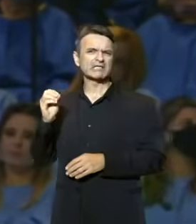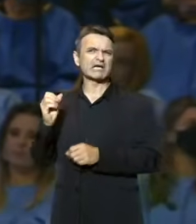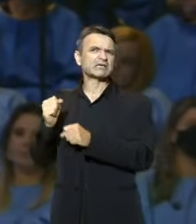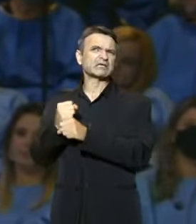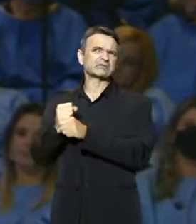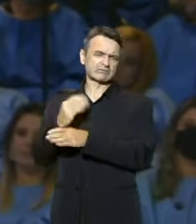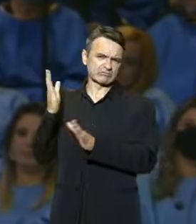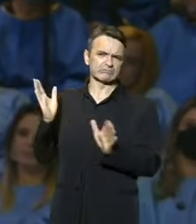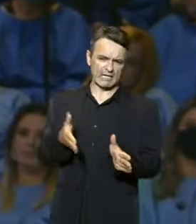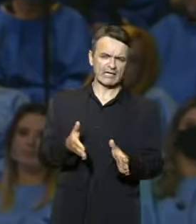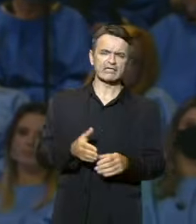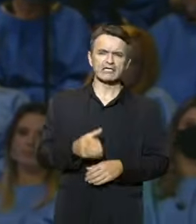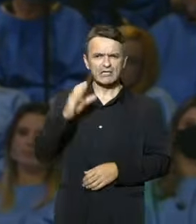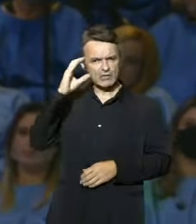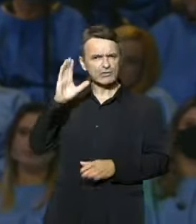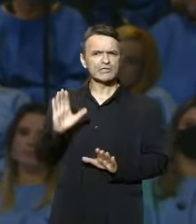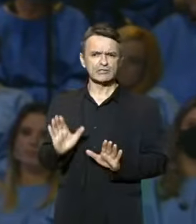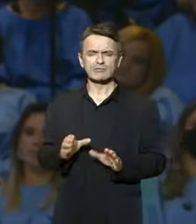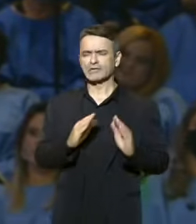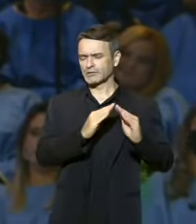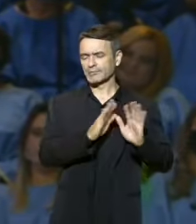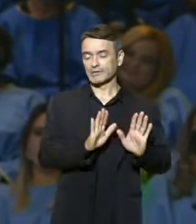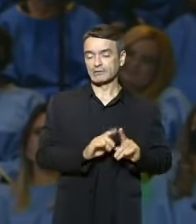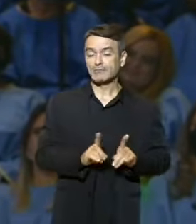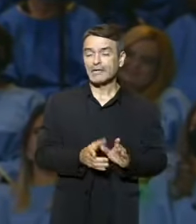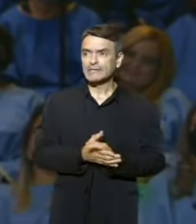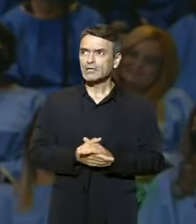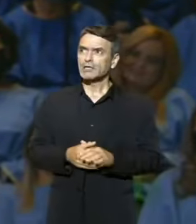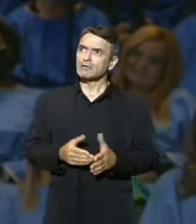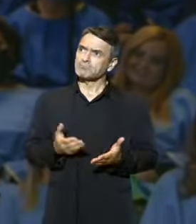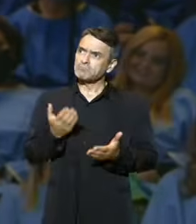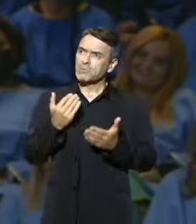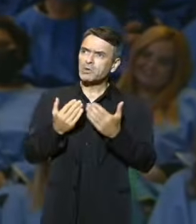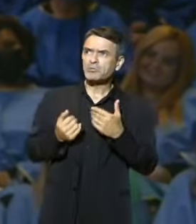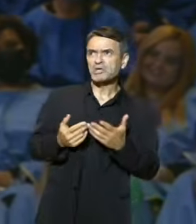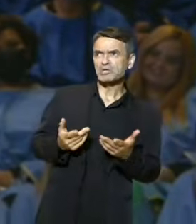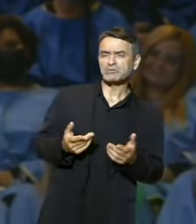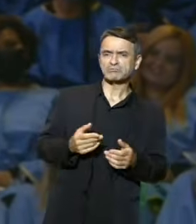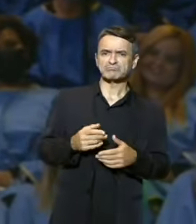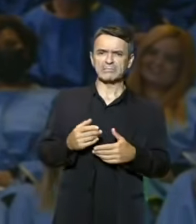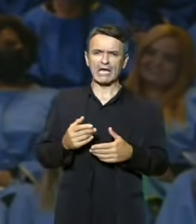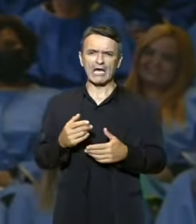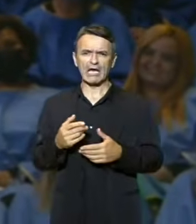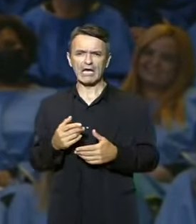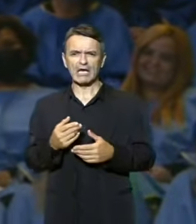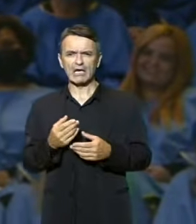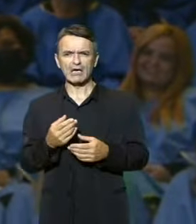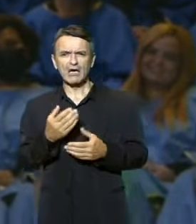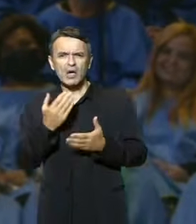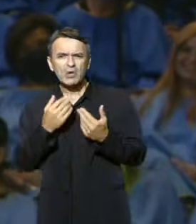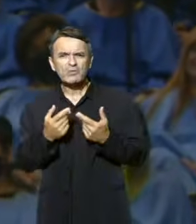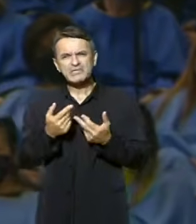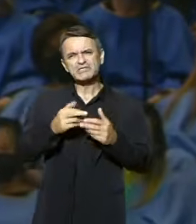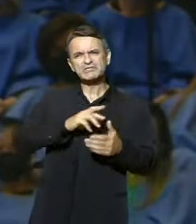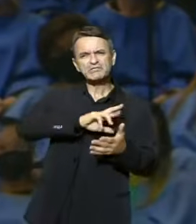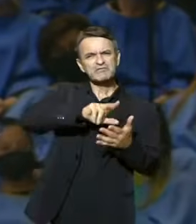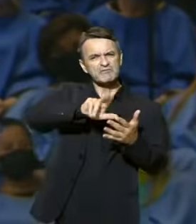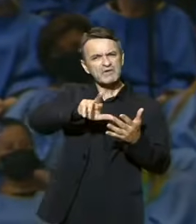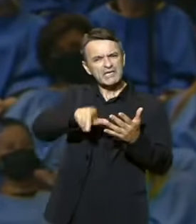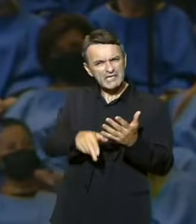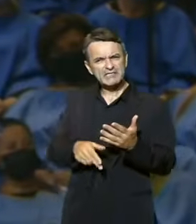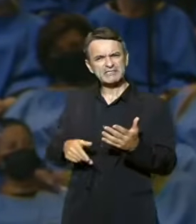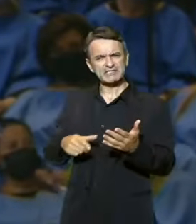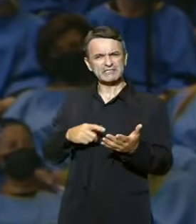experimentar umas comidas estilosas, né? Strudel, né?